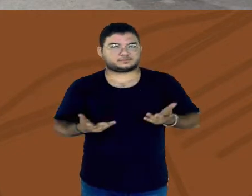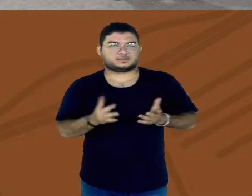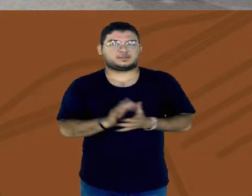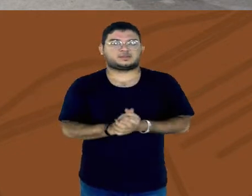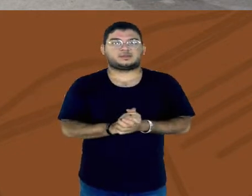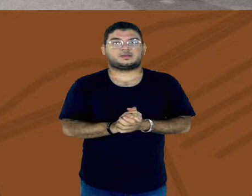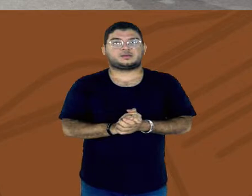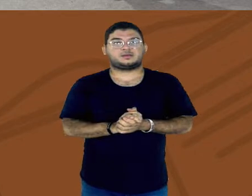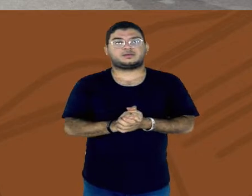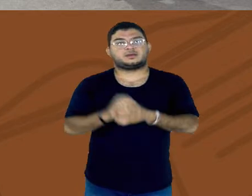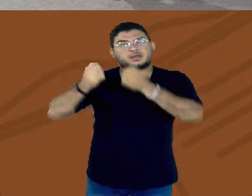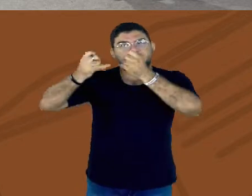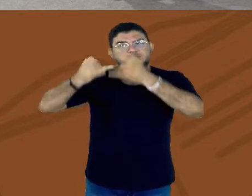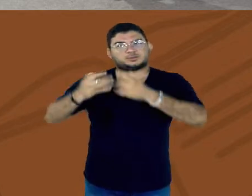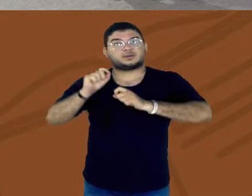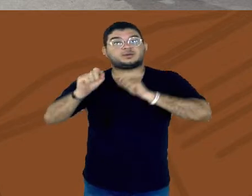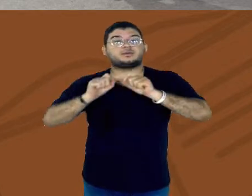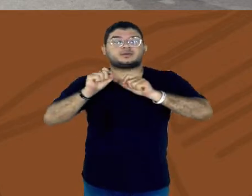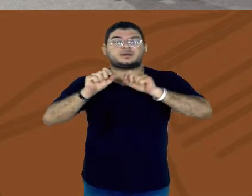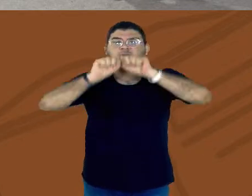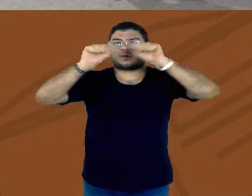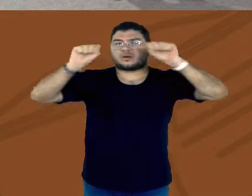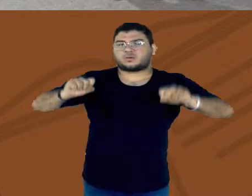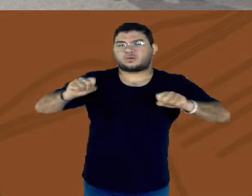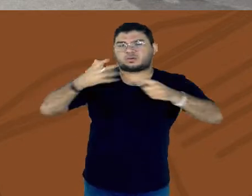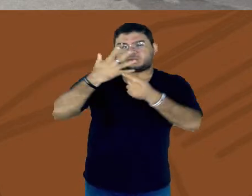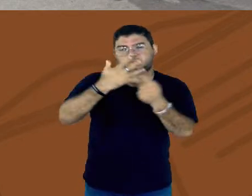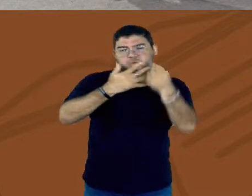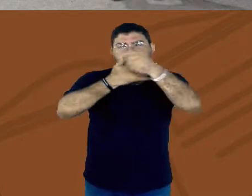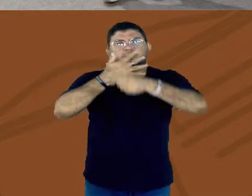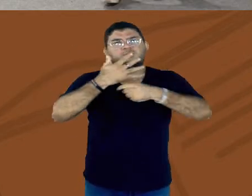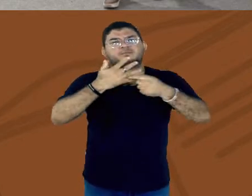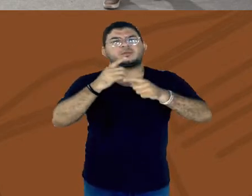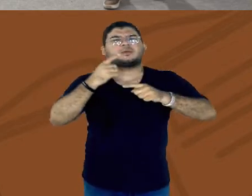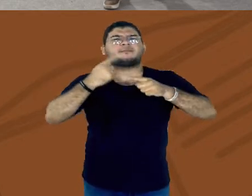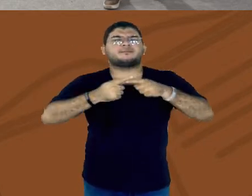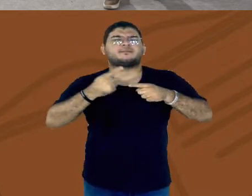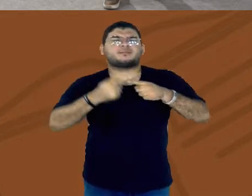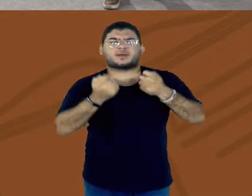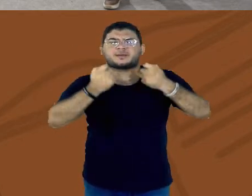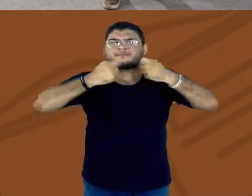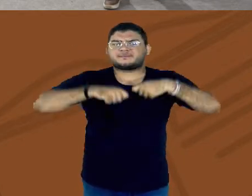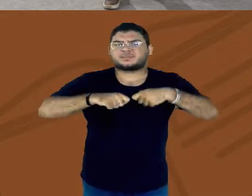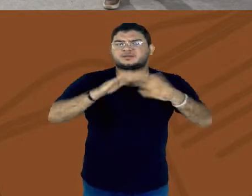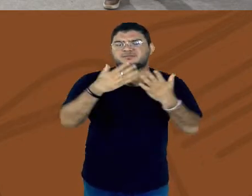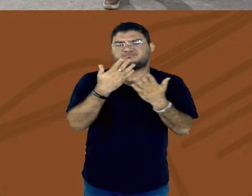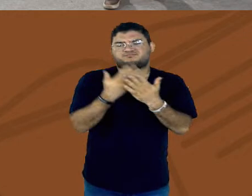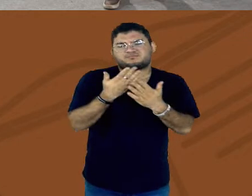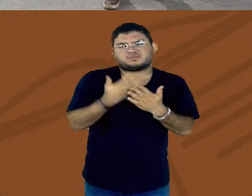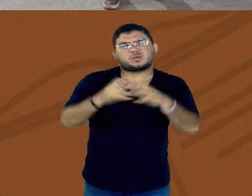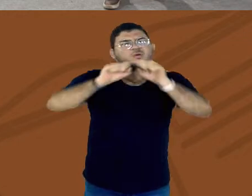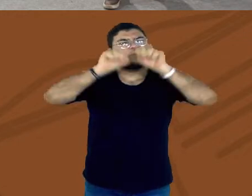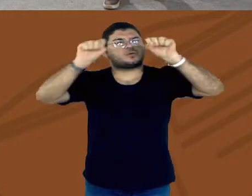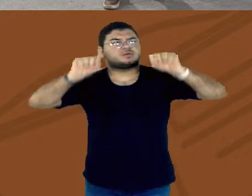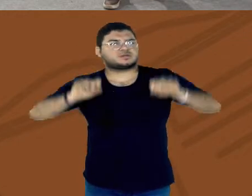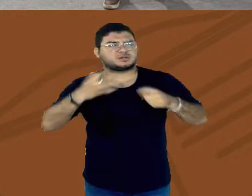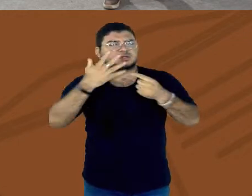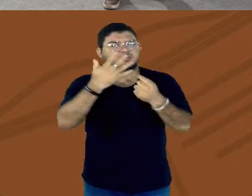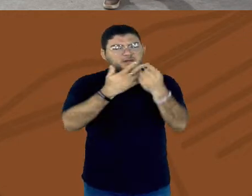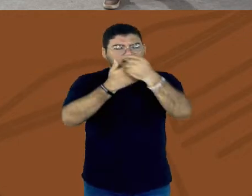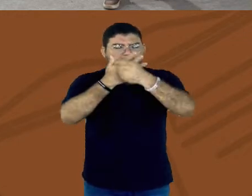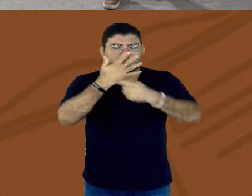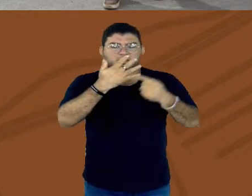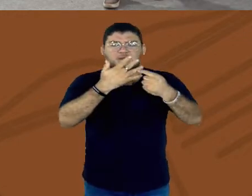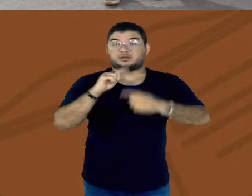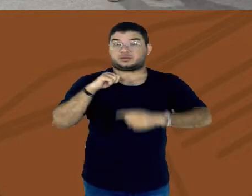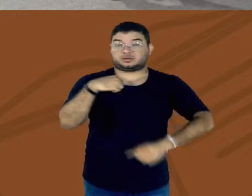um pouquinho sobre o sistema endócrino. Professor, por que nós precisamos estudar o sistema endócrino,